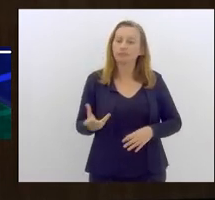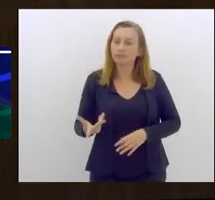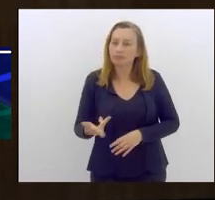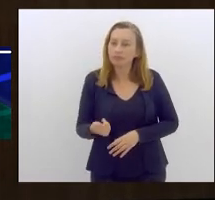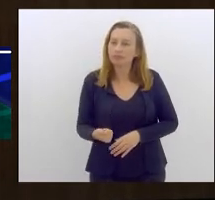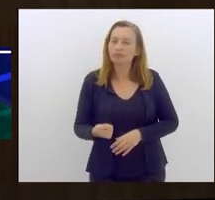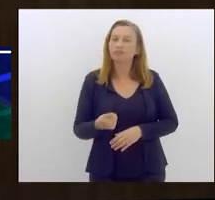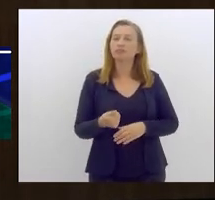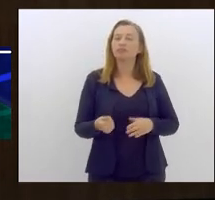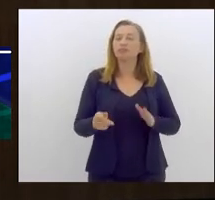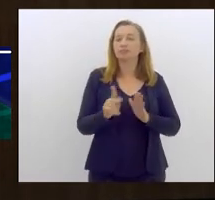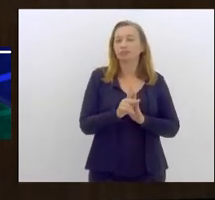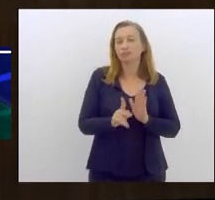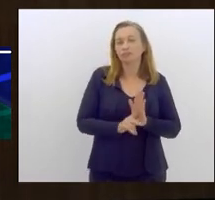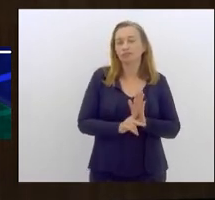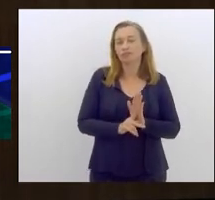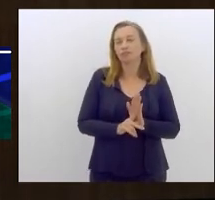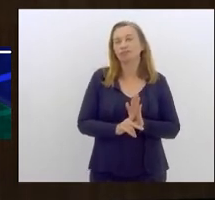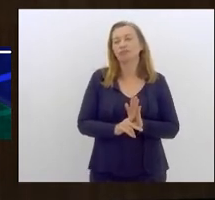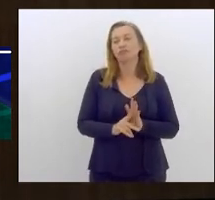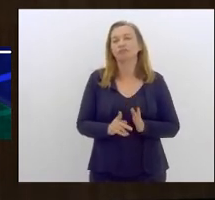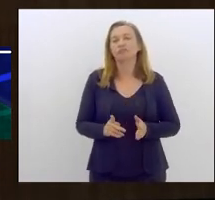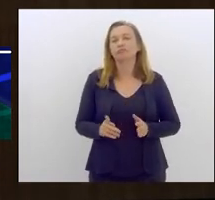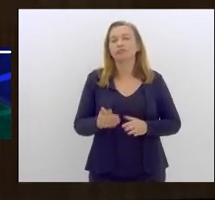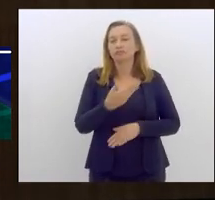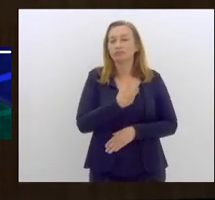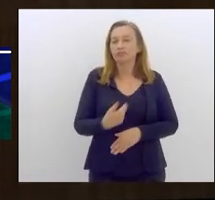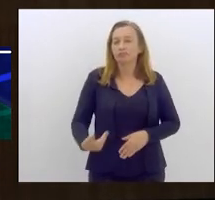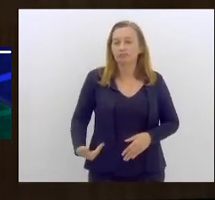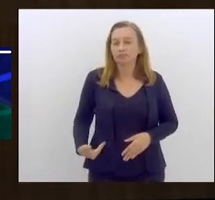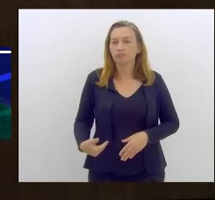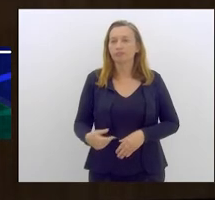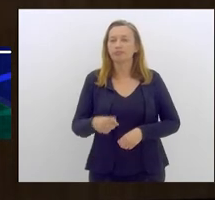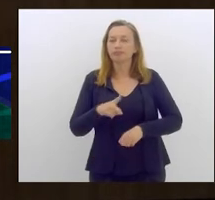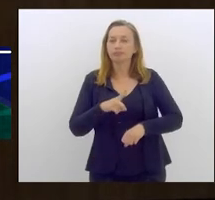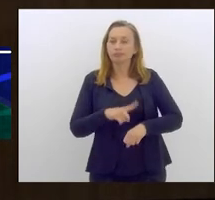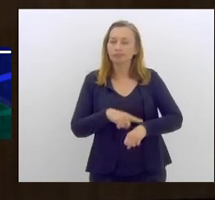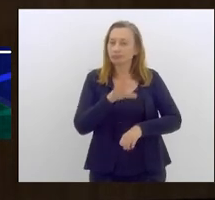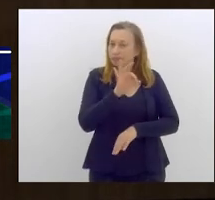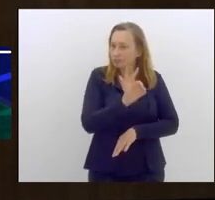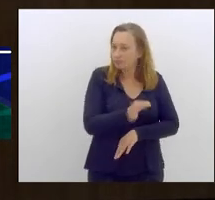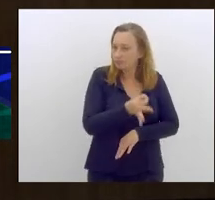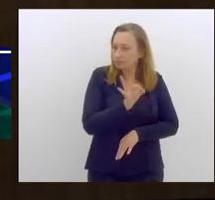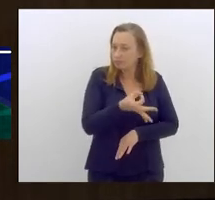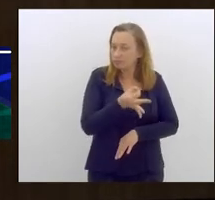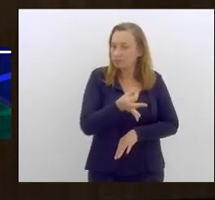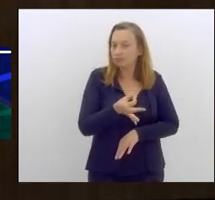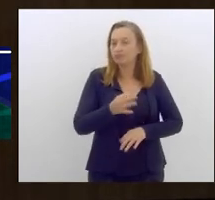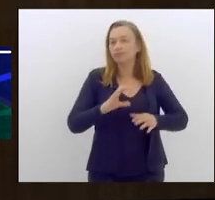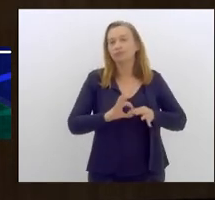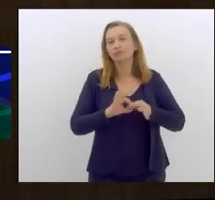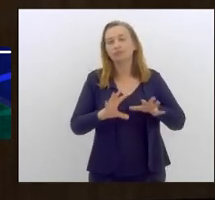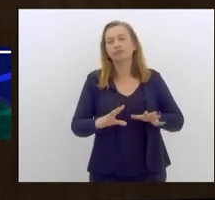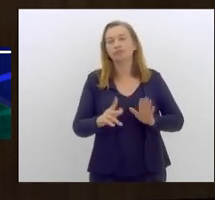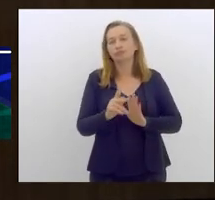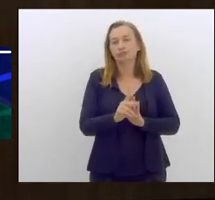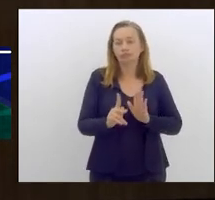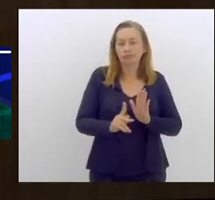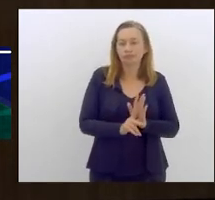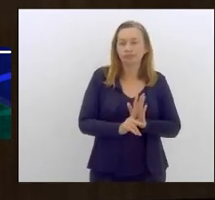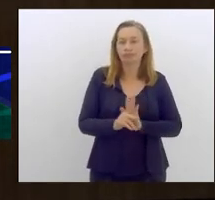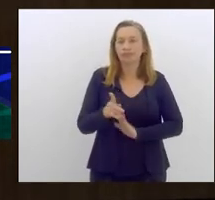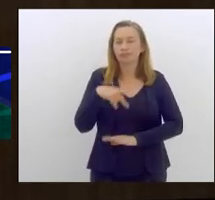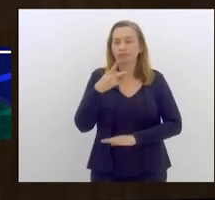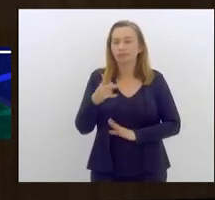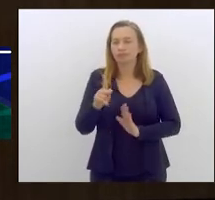efetividade a esse projeto. Eu espero, né, que o governador, no momento oportuno, faça a sanção do projeto, dizendo